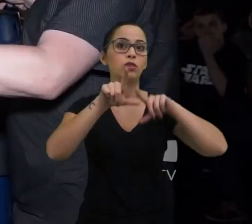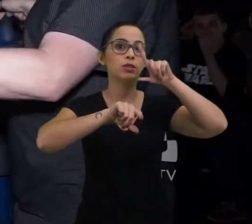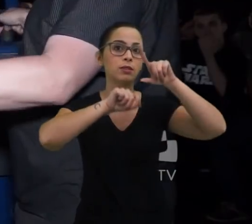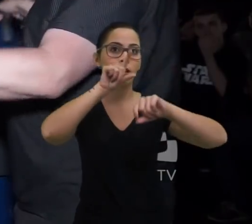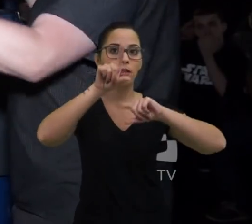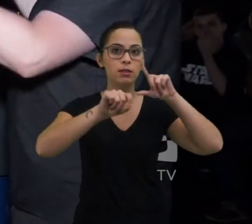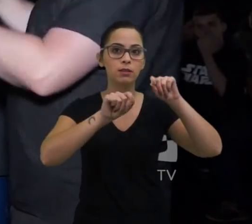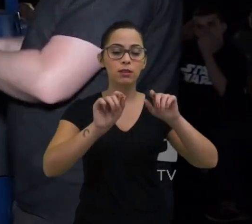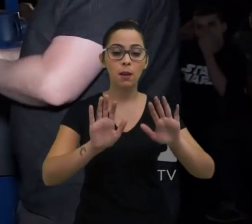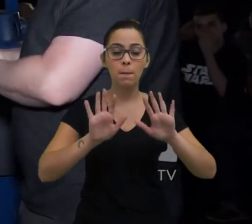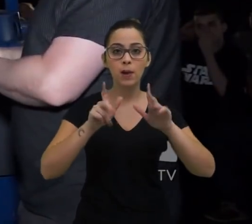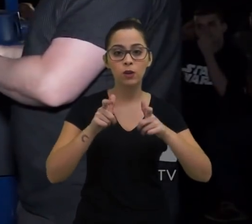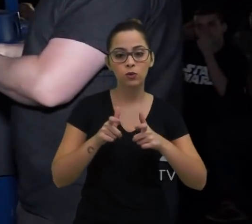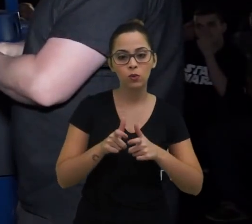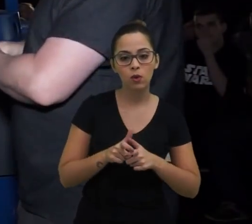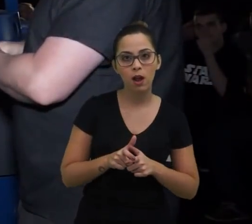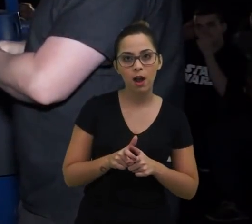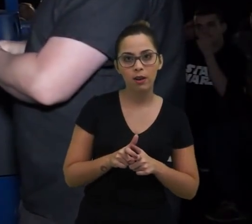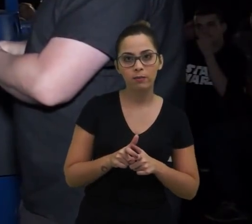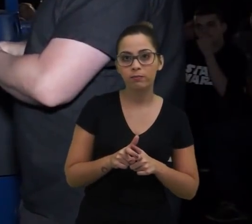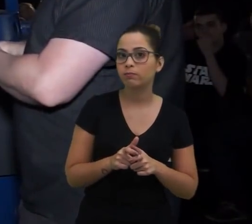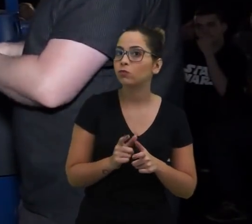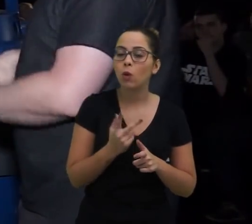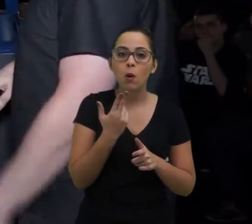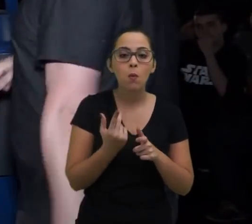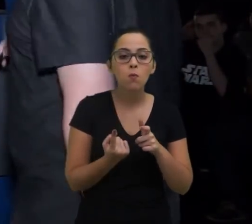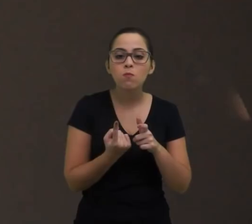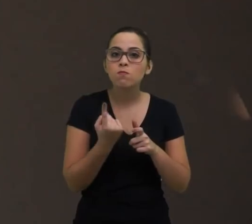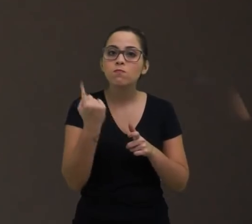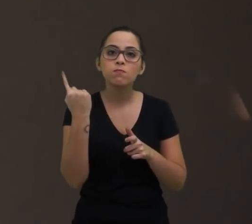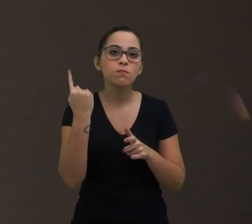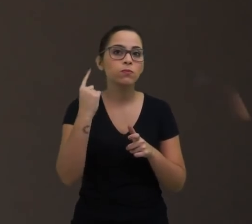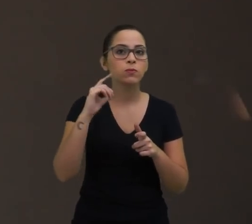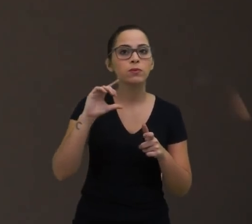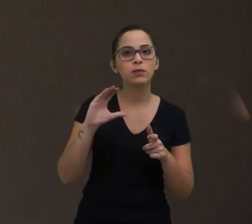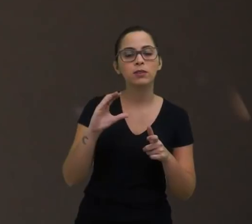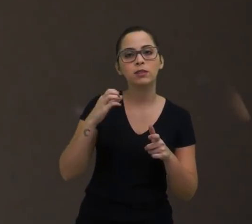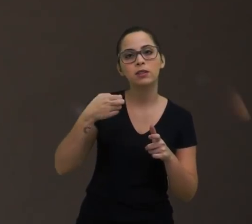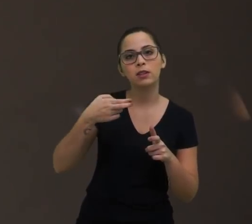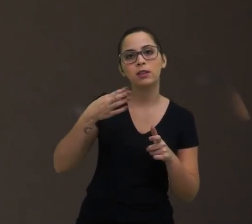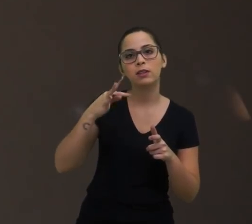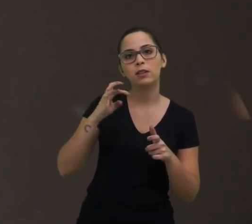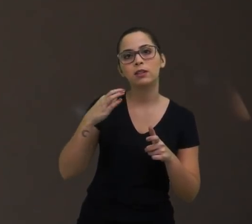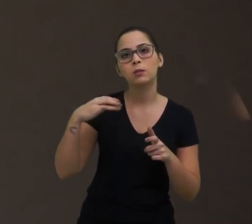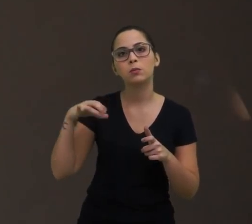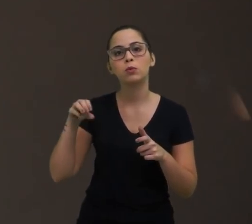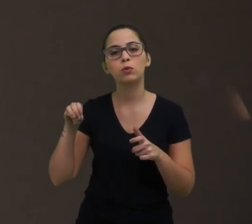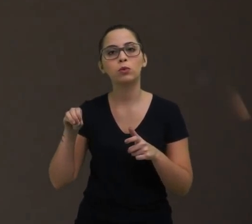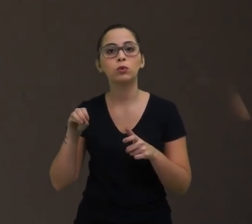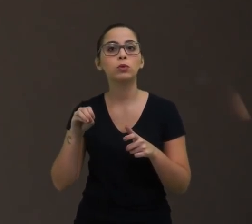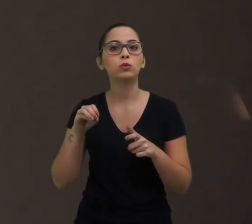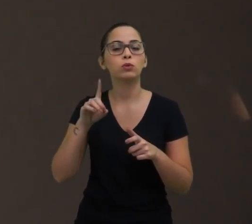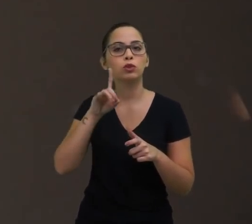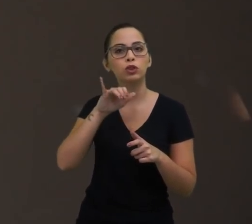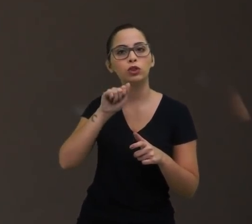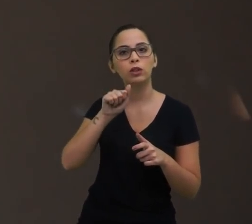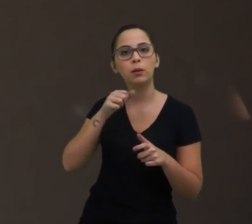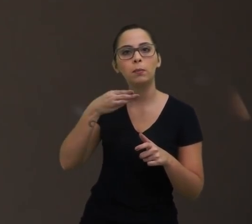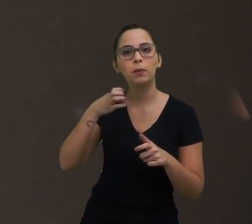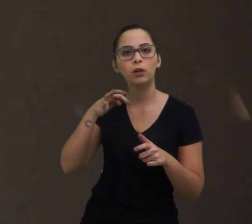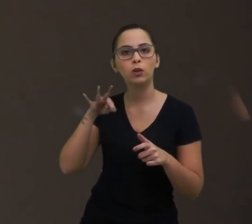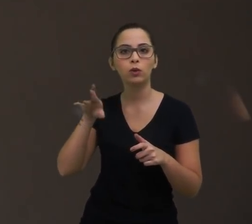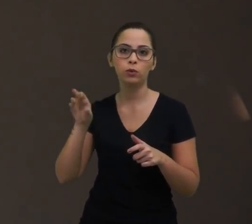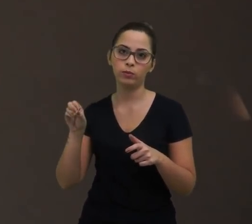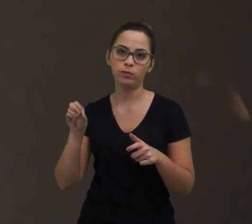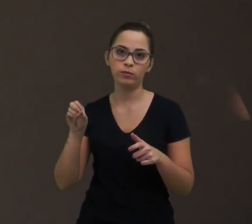Láctea em 1/100º do tamanho. Tá? Então, é fisicamente